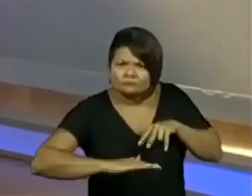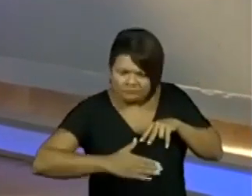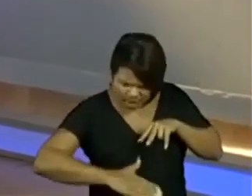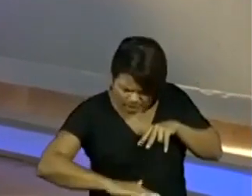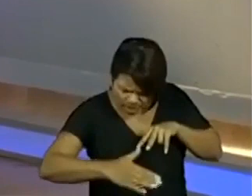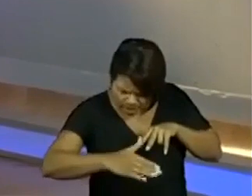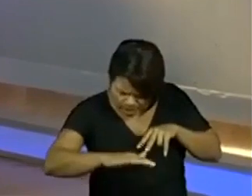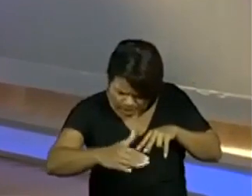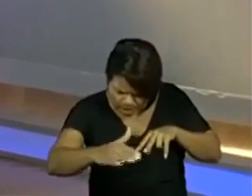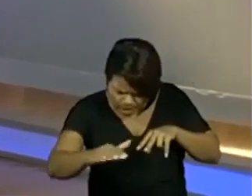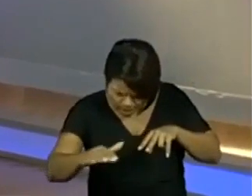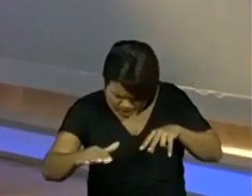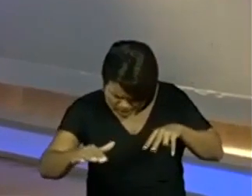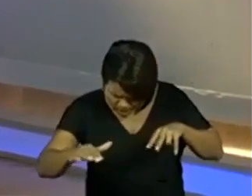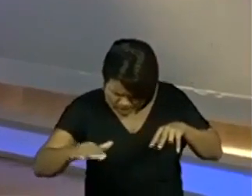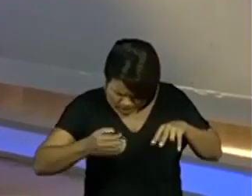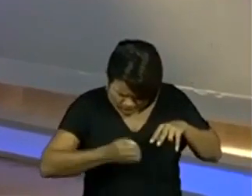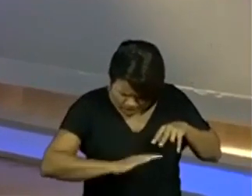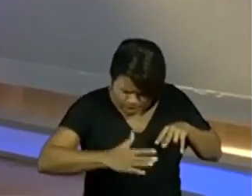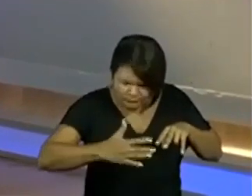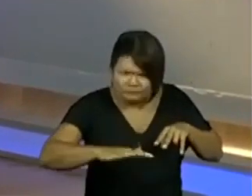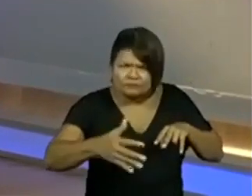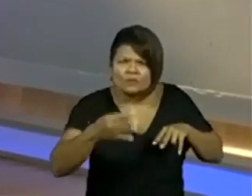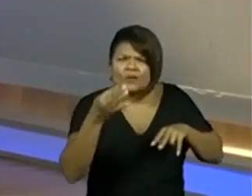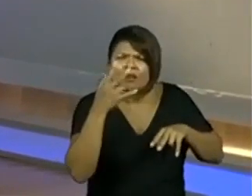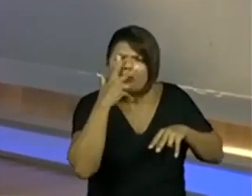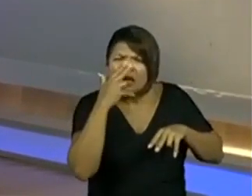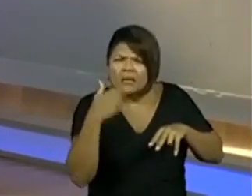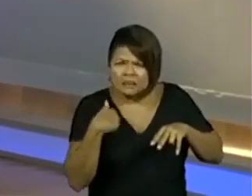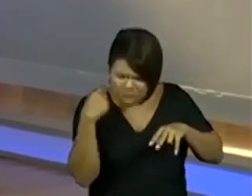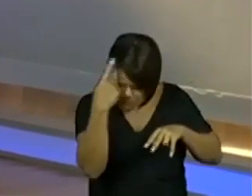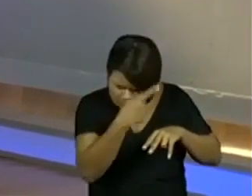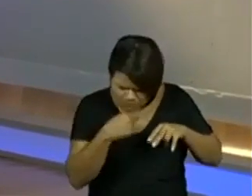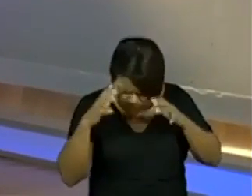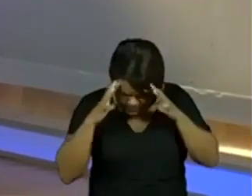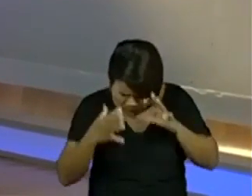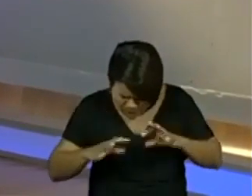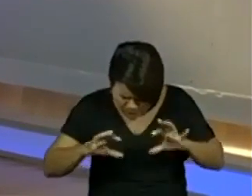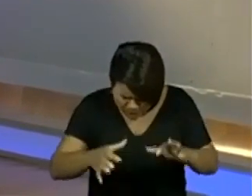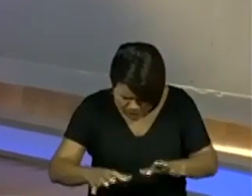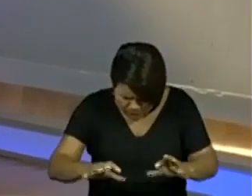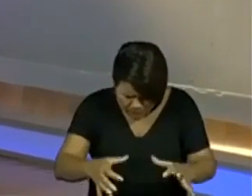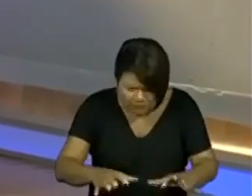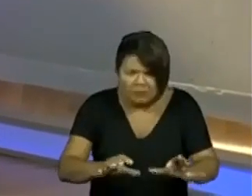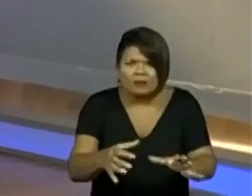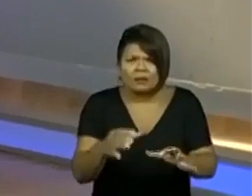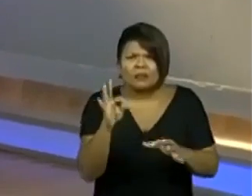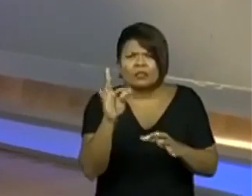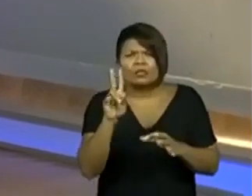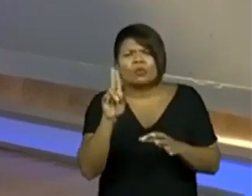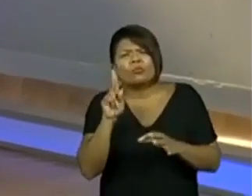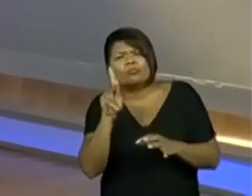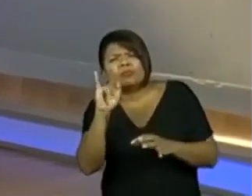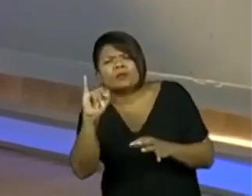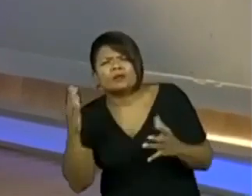de um tupi igualzinho a ele. Quer dizer, era um pouco diferente. E